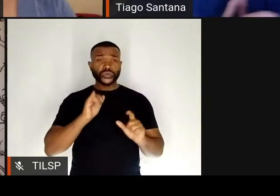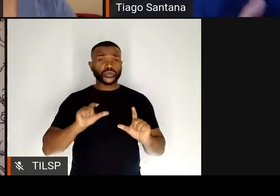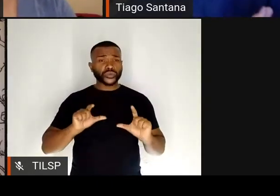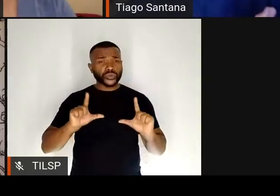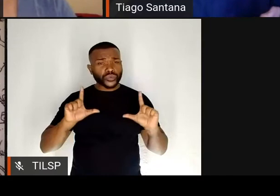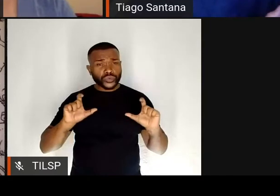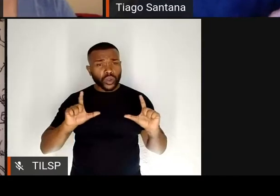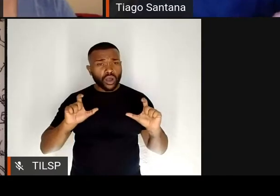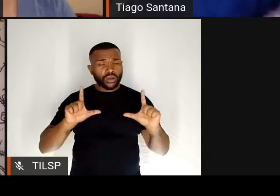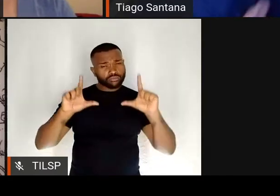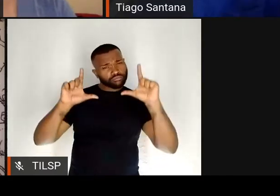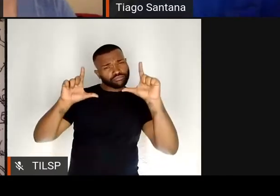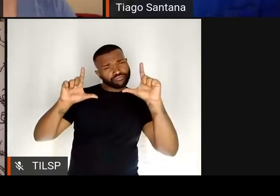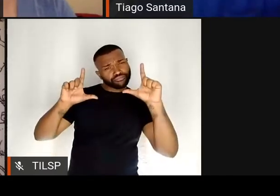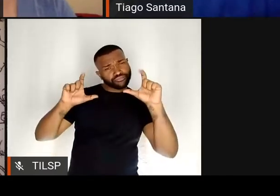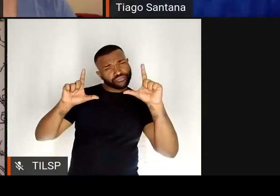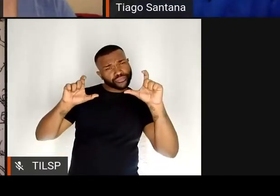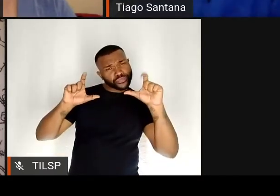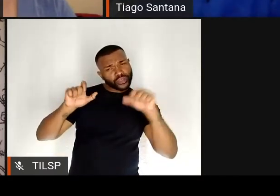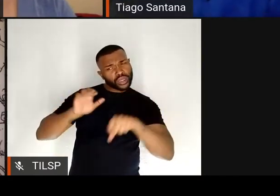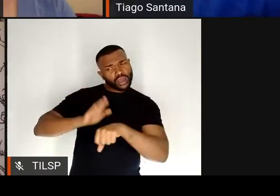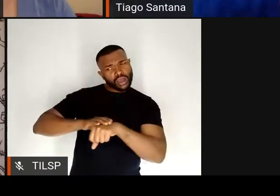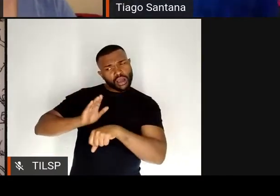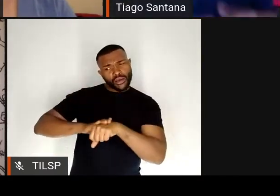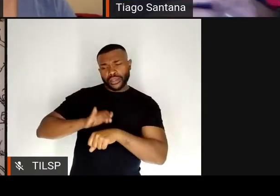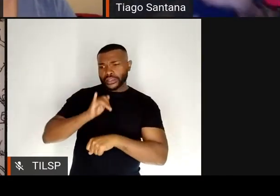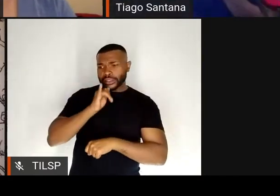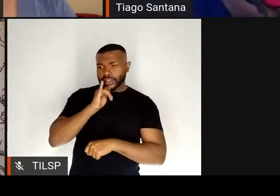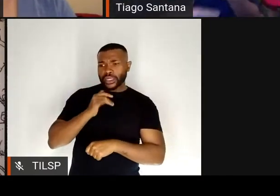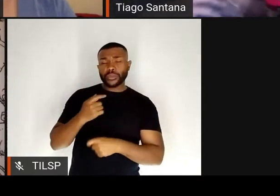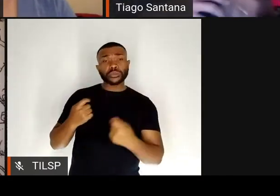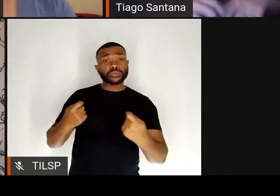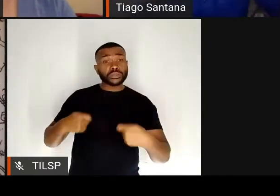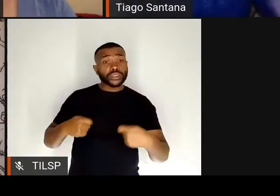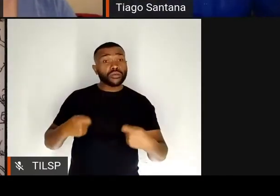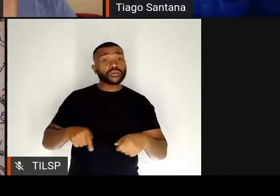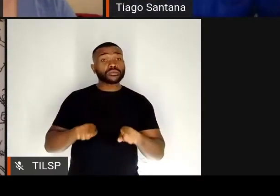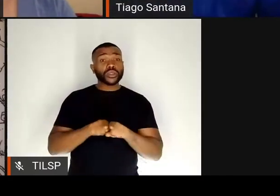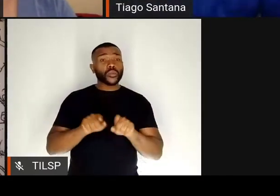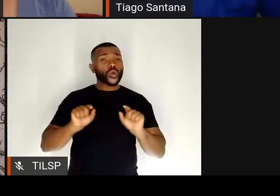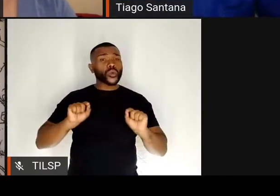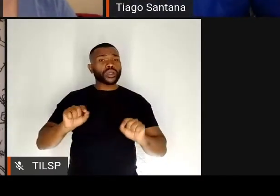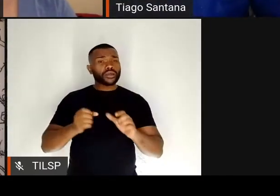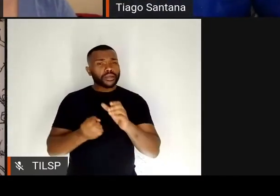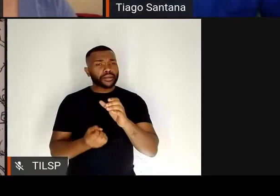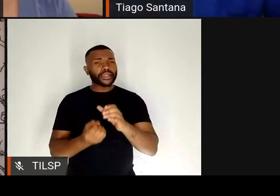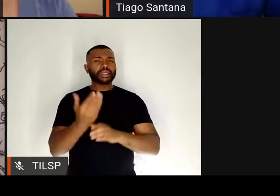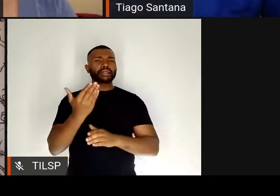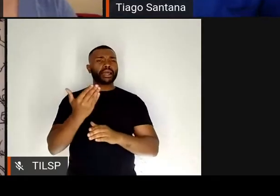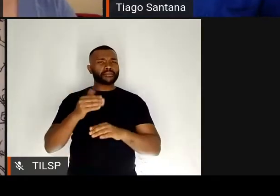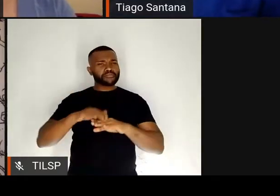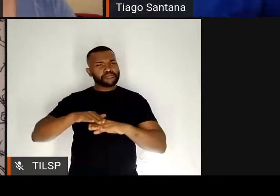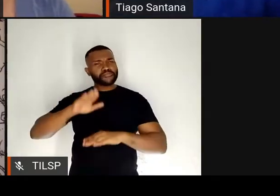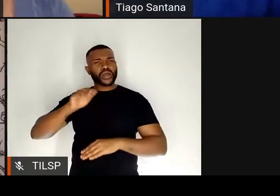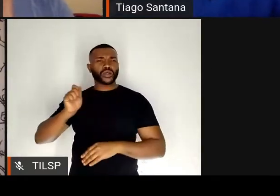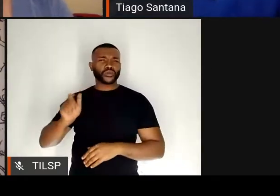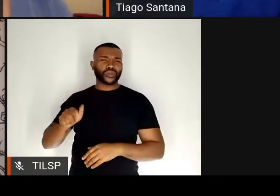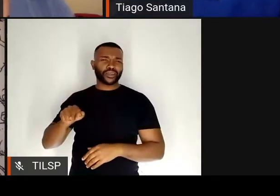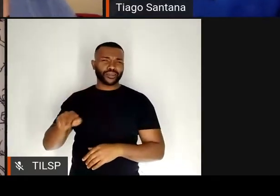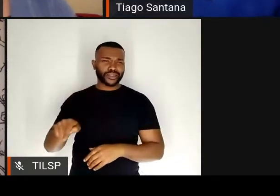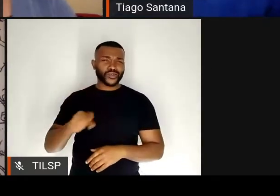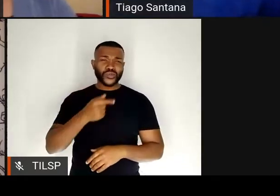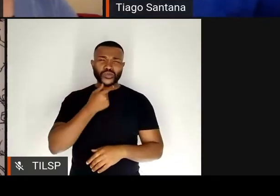onde a fotografia por si só ela não dava conta. Ele tinha que também ter algo além, né? Para além disso. Então, eu acho que ele foi um cara